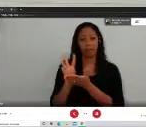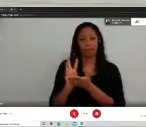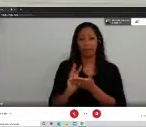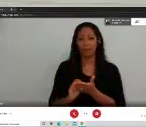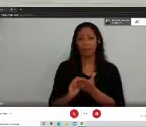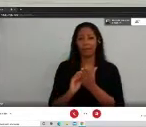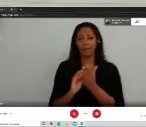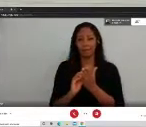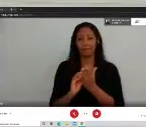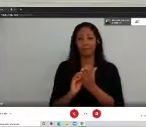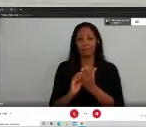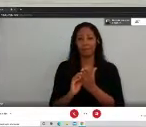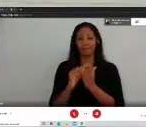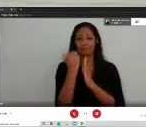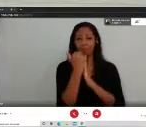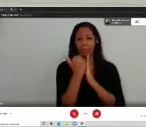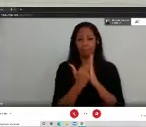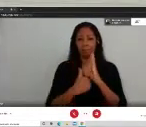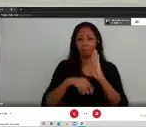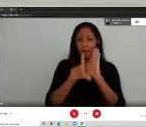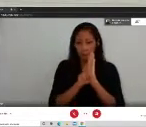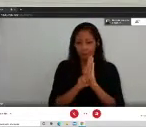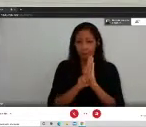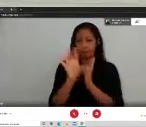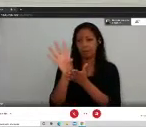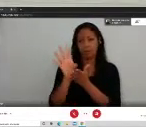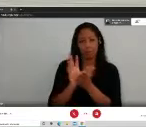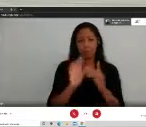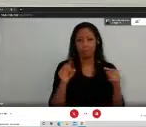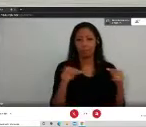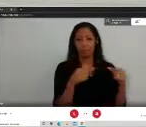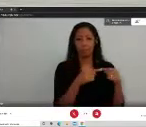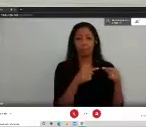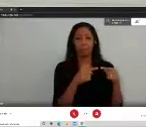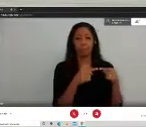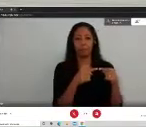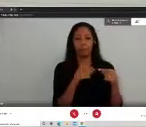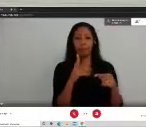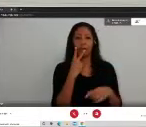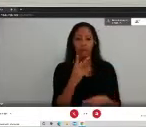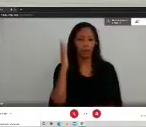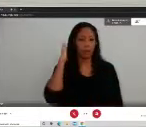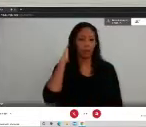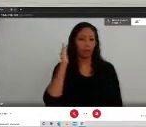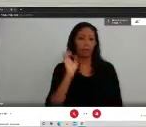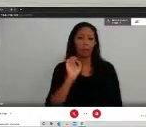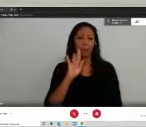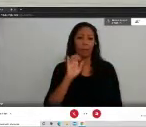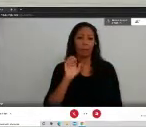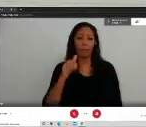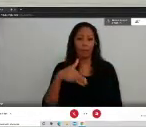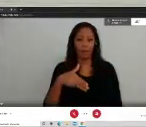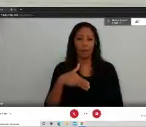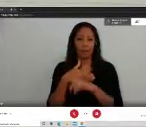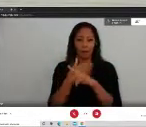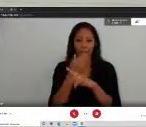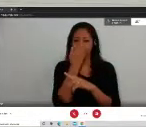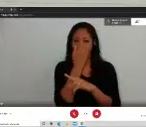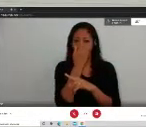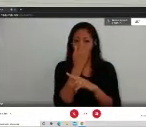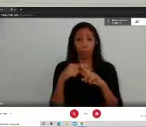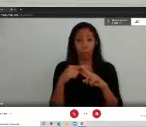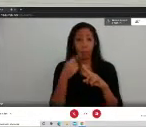mesmas prerrogativas que teve lá. E senão, se eu estou citando aqui o Belém do Pará, que é um que cheguei até a ver a carteirinha